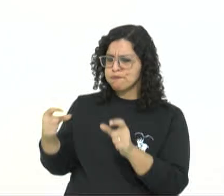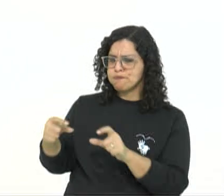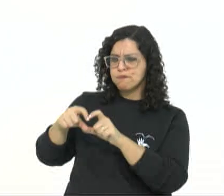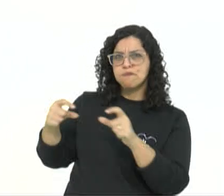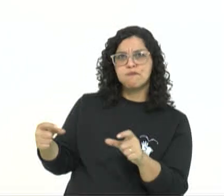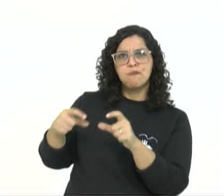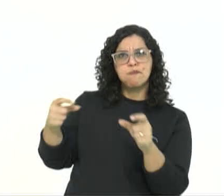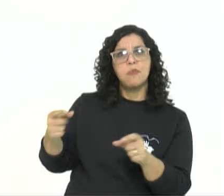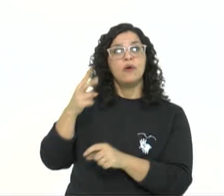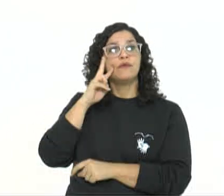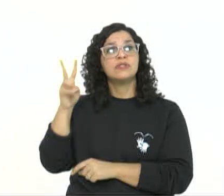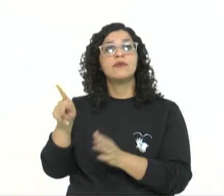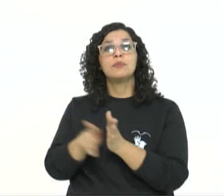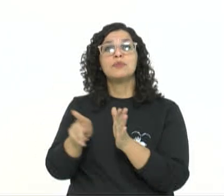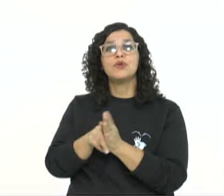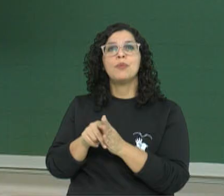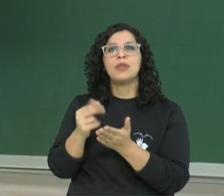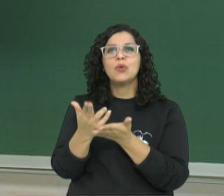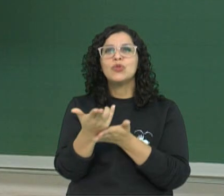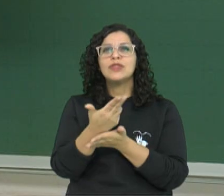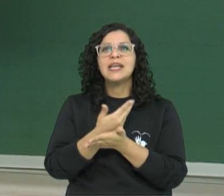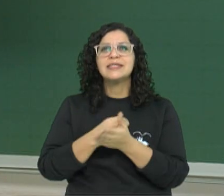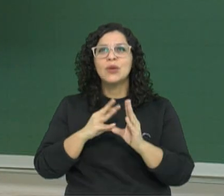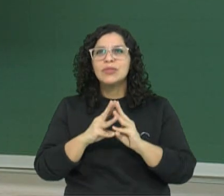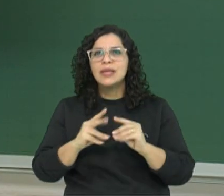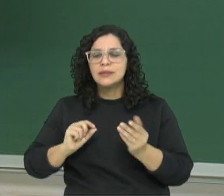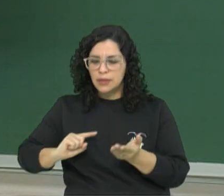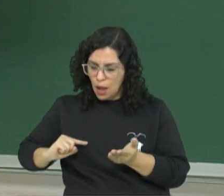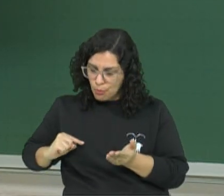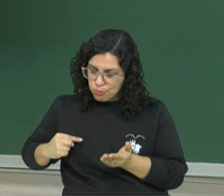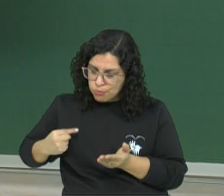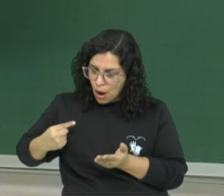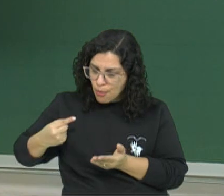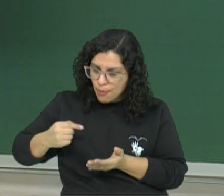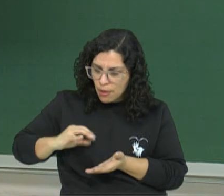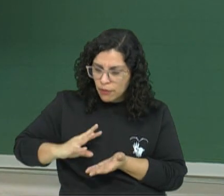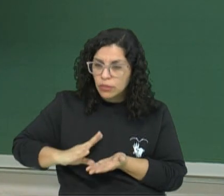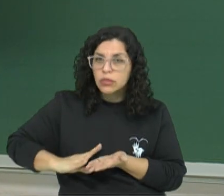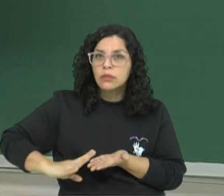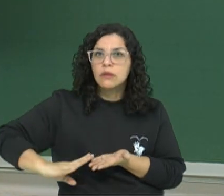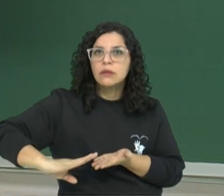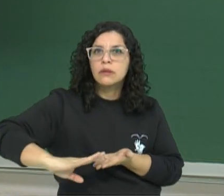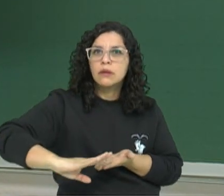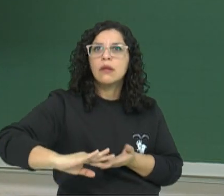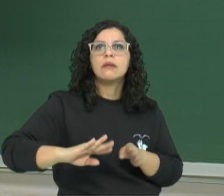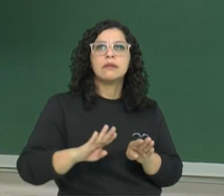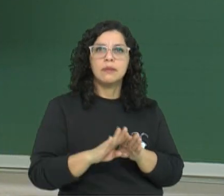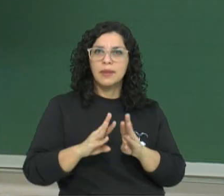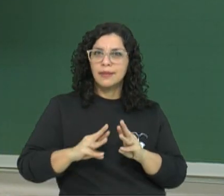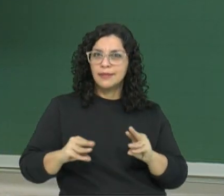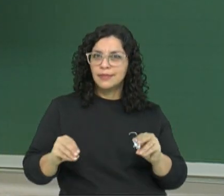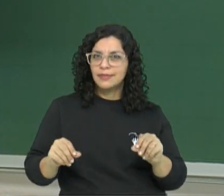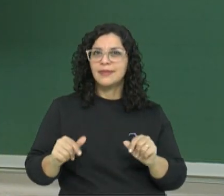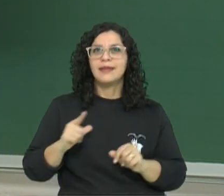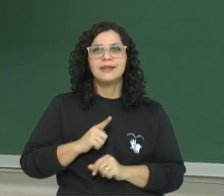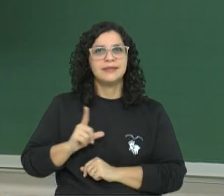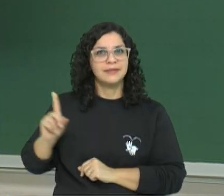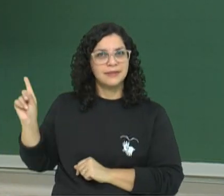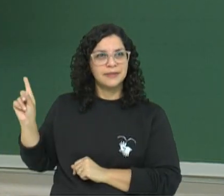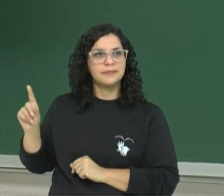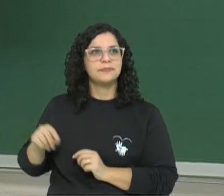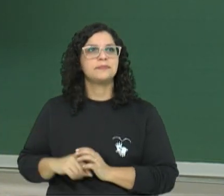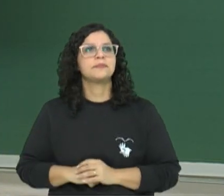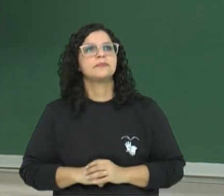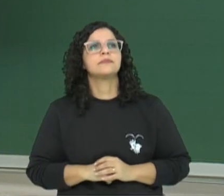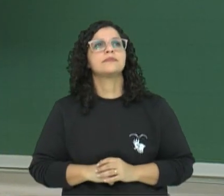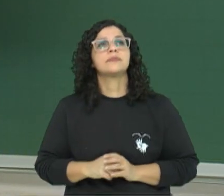e aqui do lado você tem uma figura, né, onde você tem a marca de um pneu passando, né, sobre um solo um pouquinho